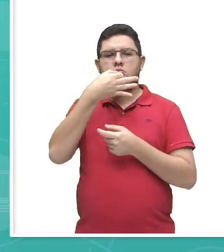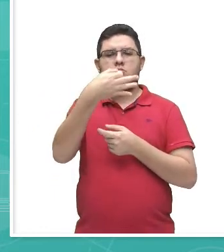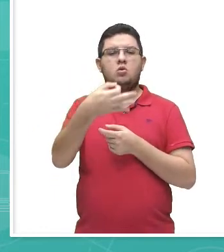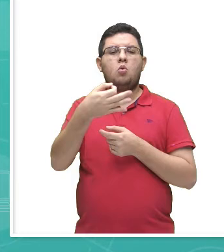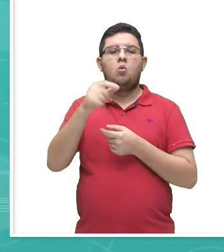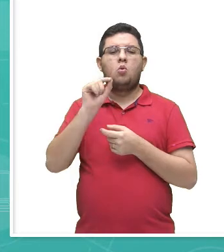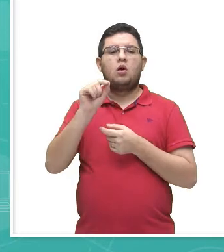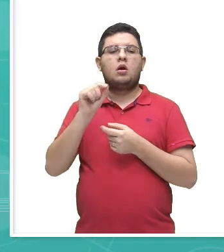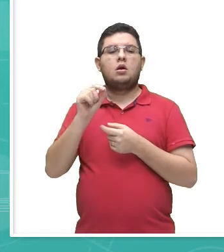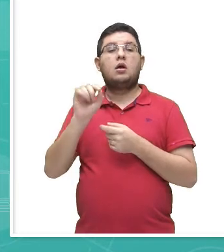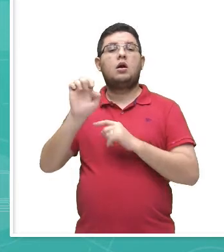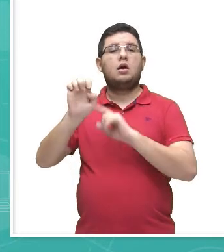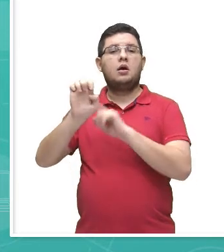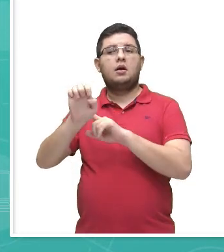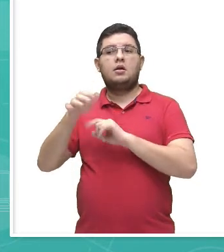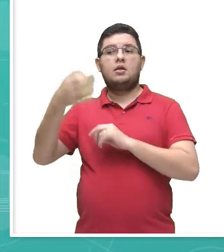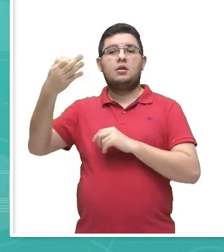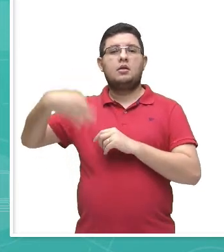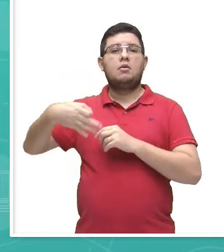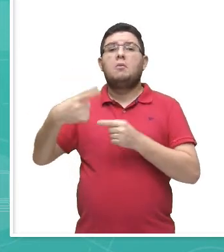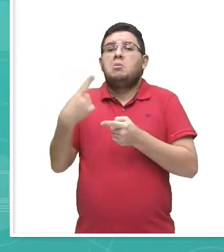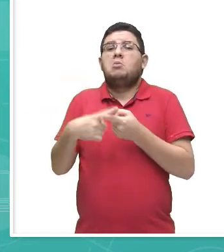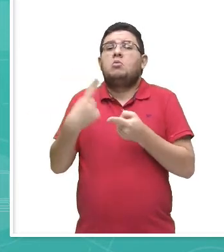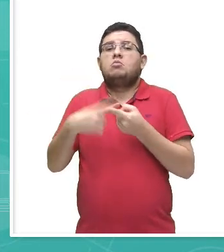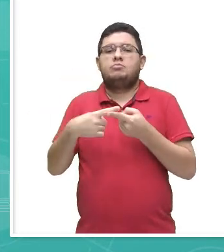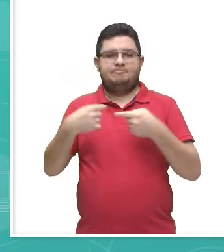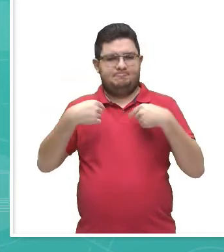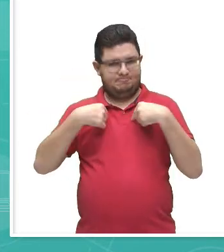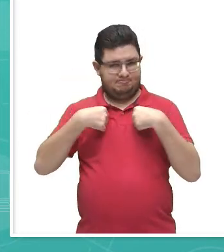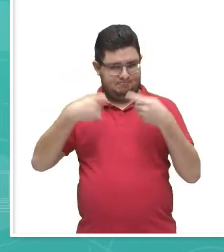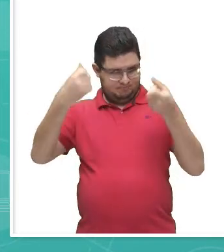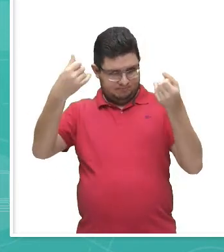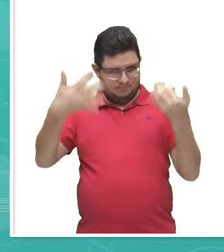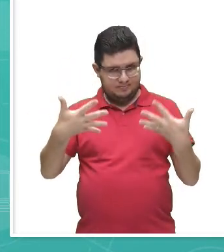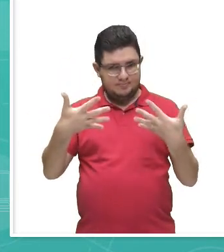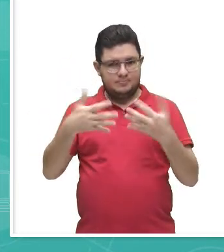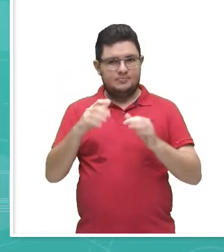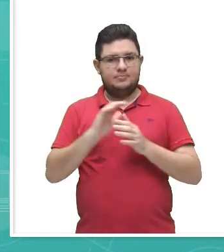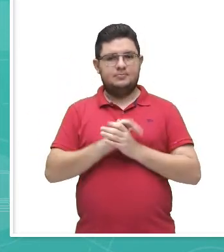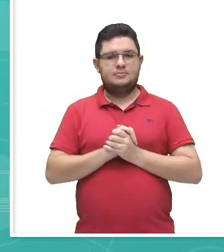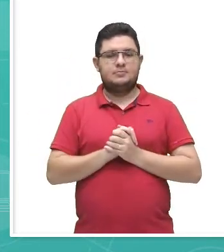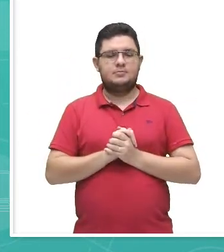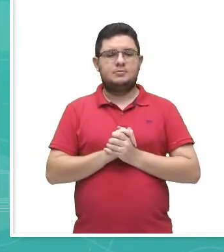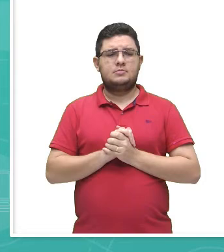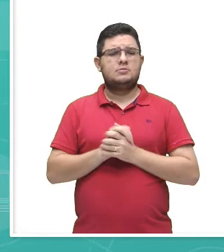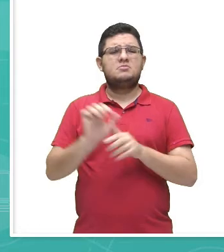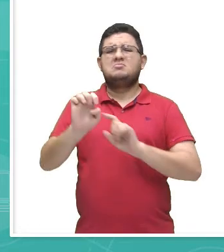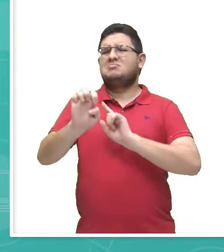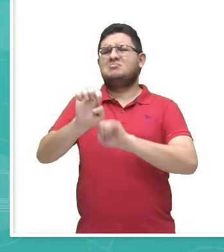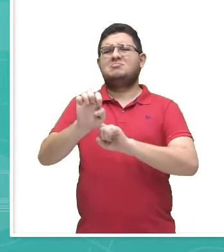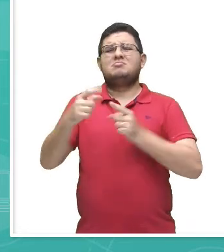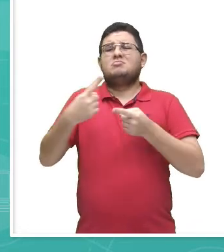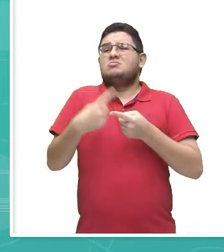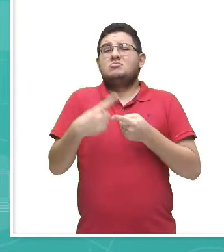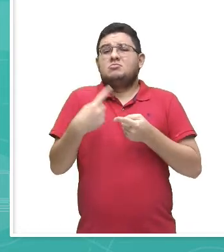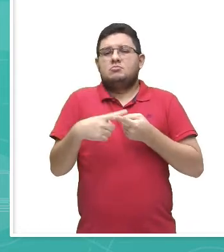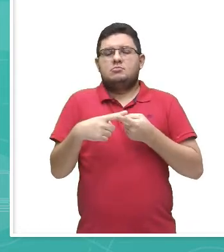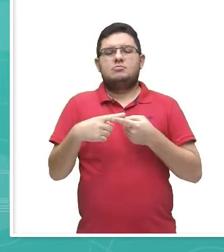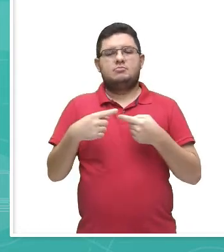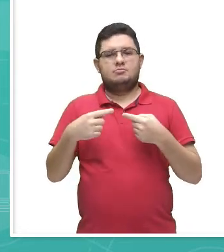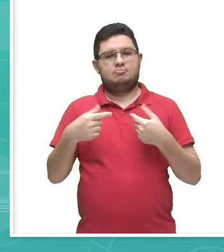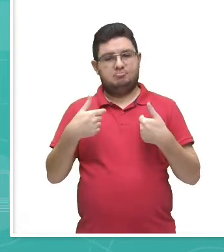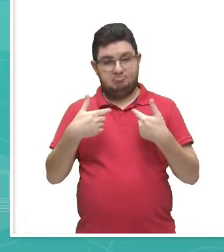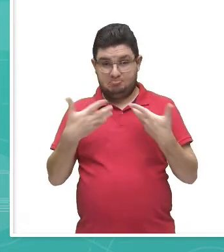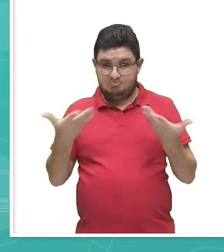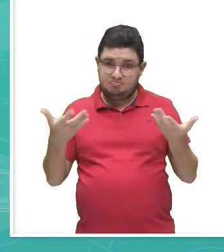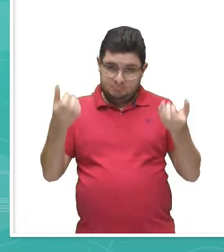só. Então, gente, a resposta é a letra E. Por que a letra E, professor? Bem, nós